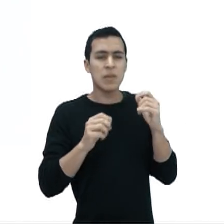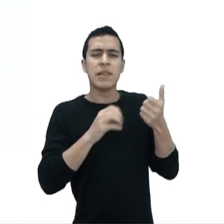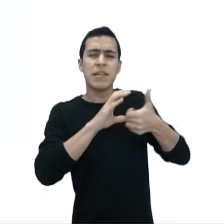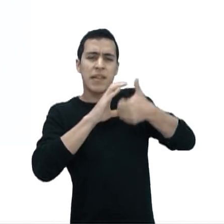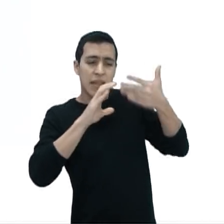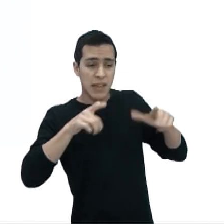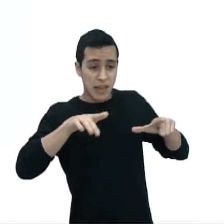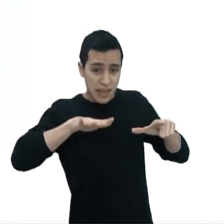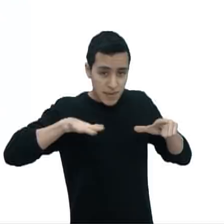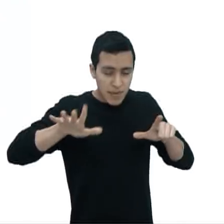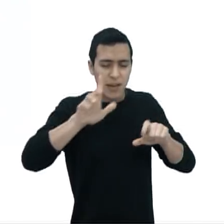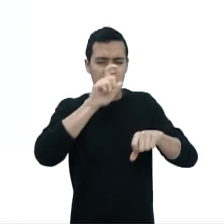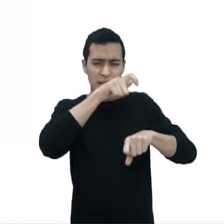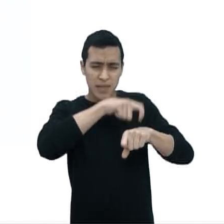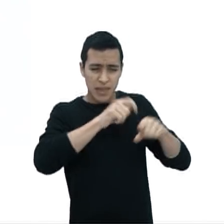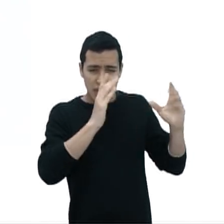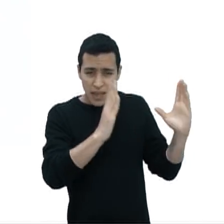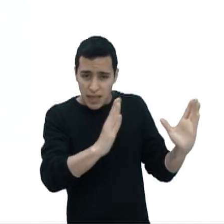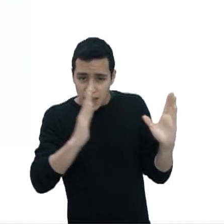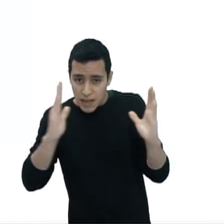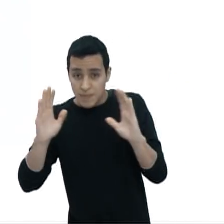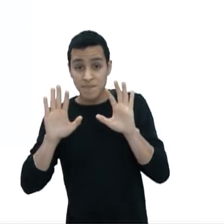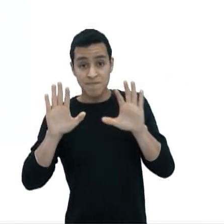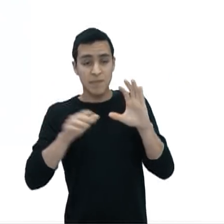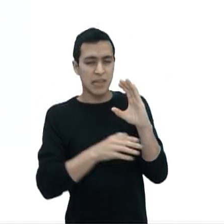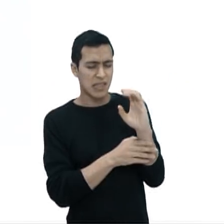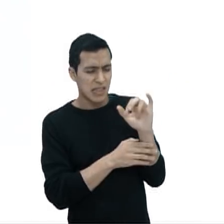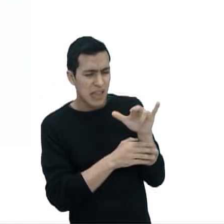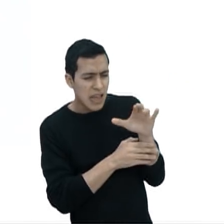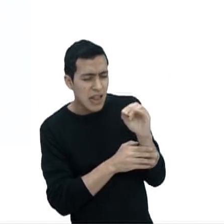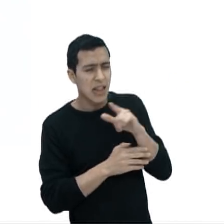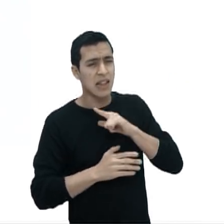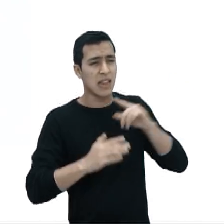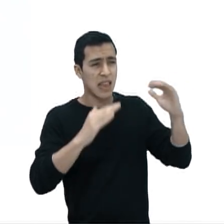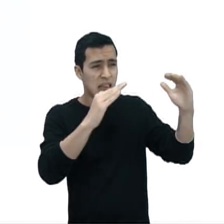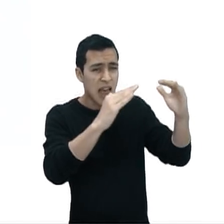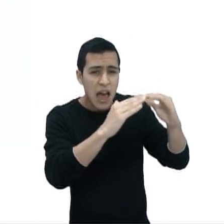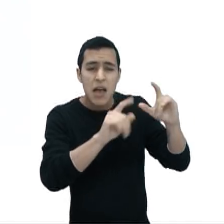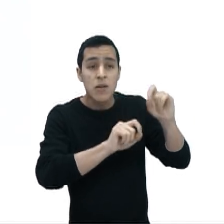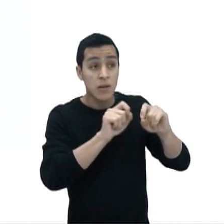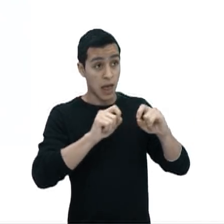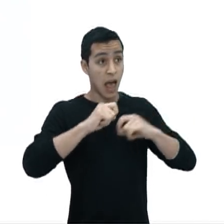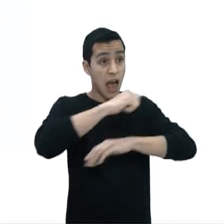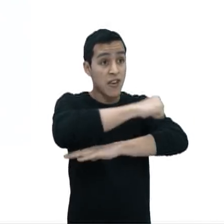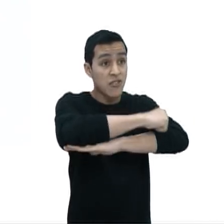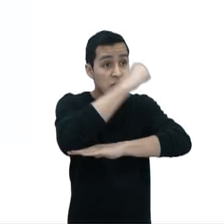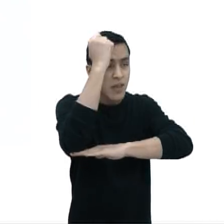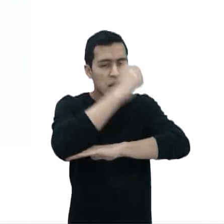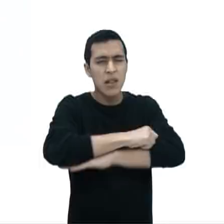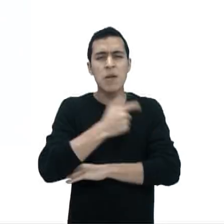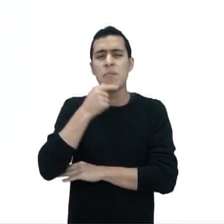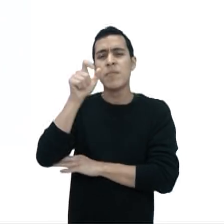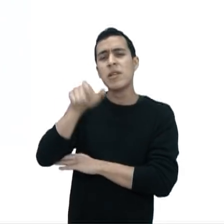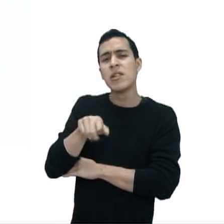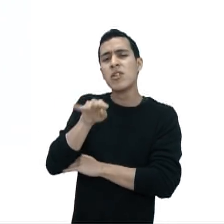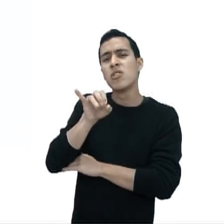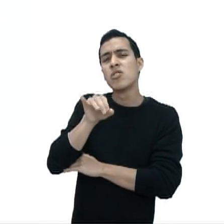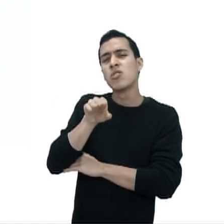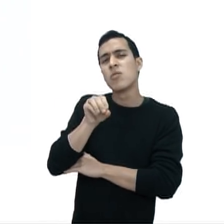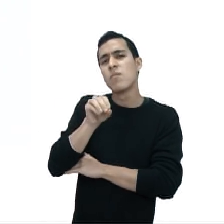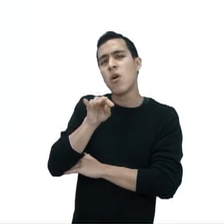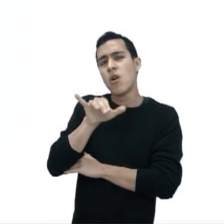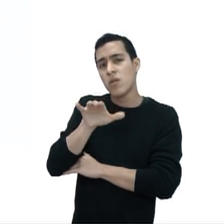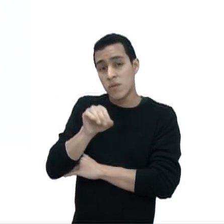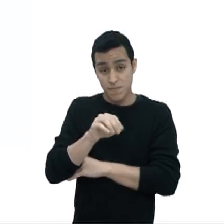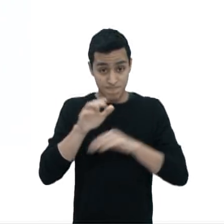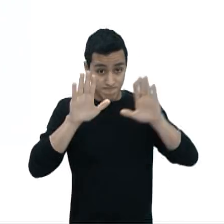de cenas. No cenário, temos uma casa com uma janela, na qual aparece o personagem Timóteo. No passeio,